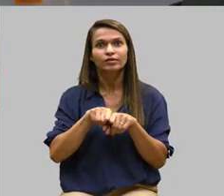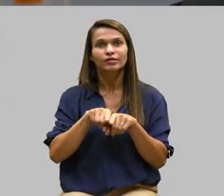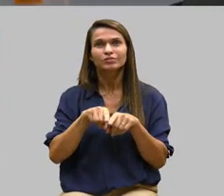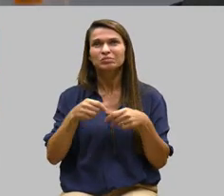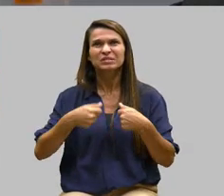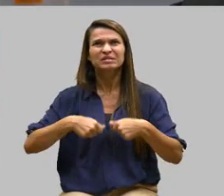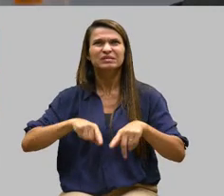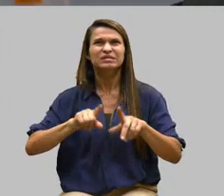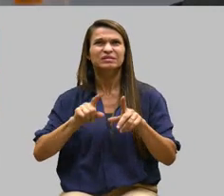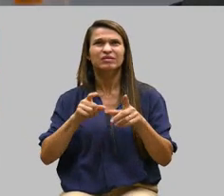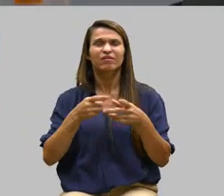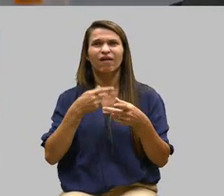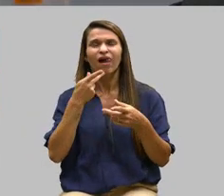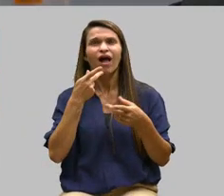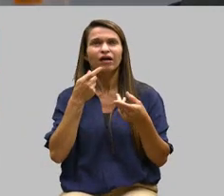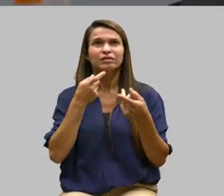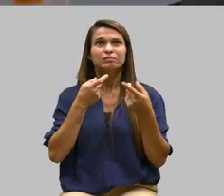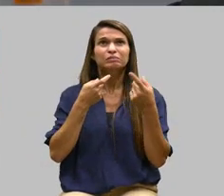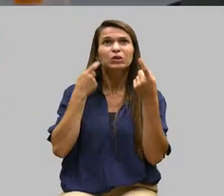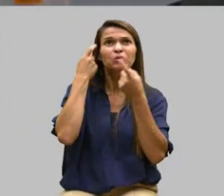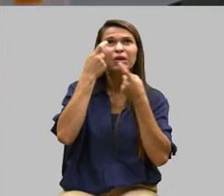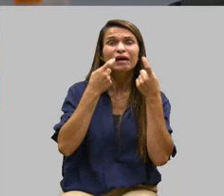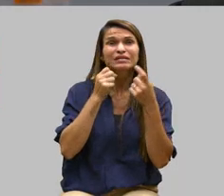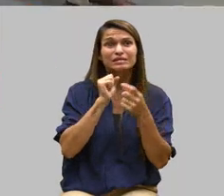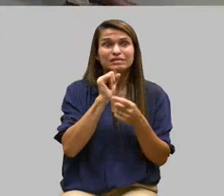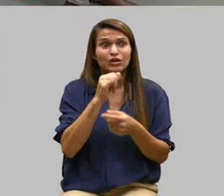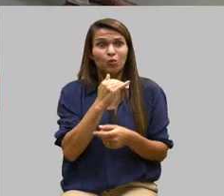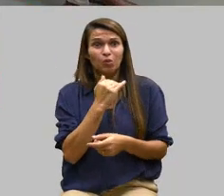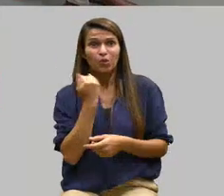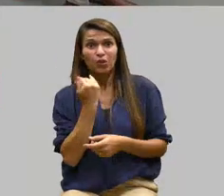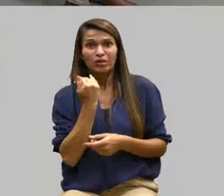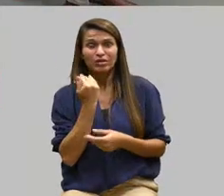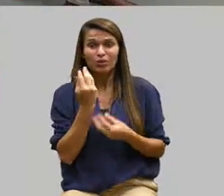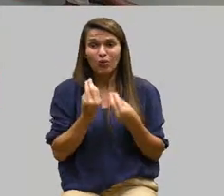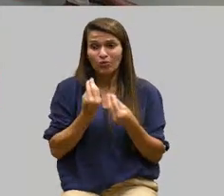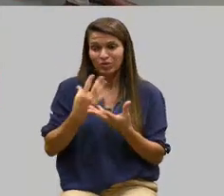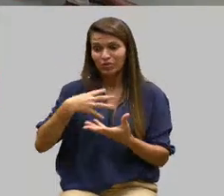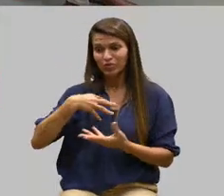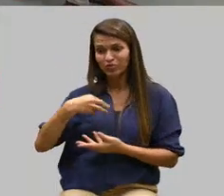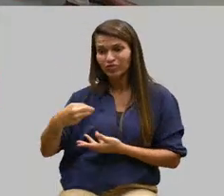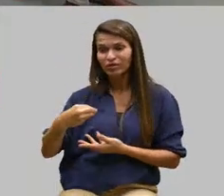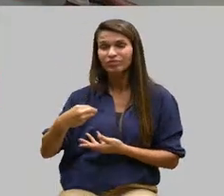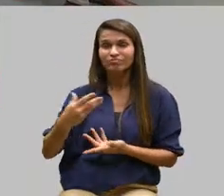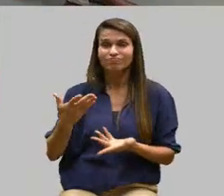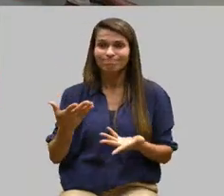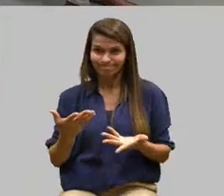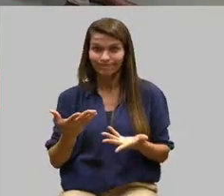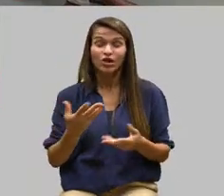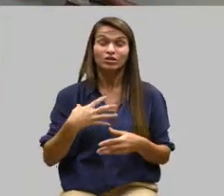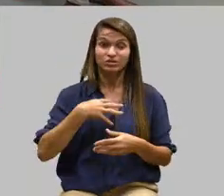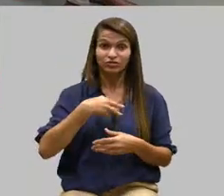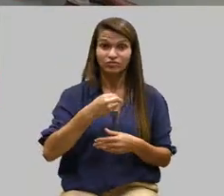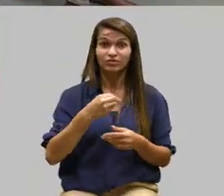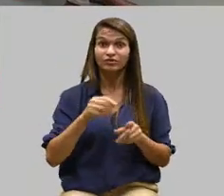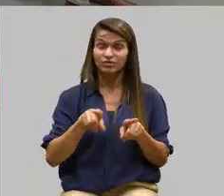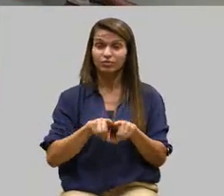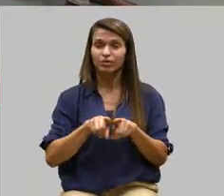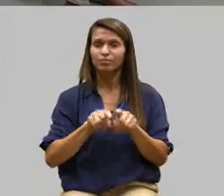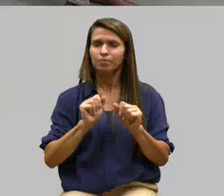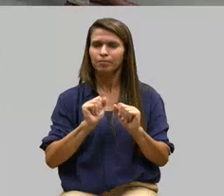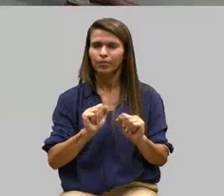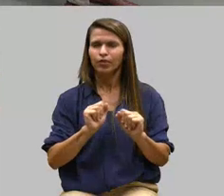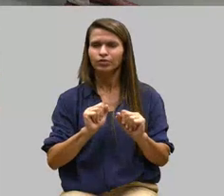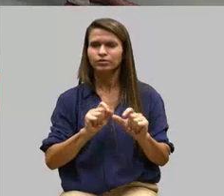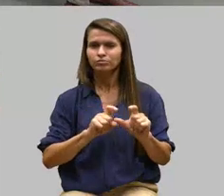como que vai ficar meu filho que os pais também possam que os seus filhos também possam conseguir uma